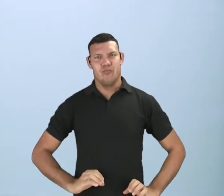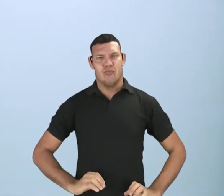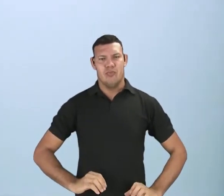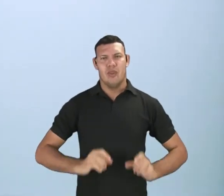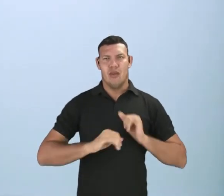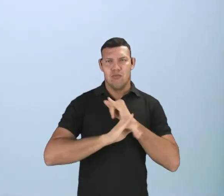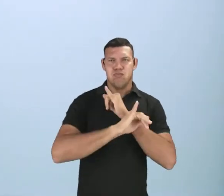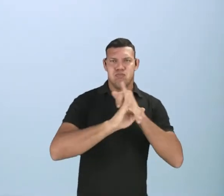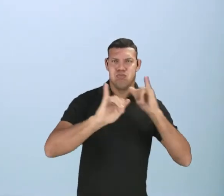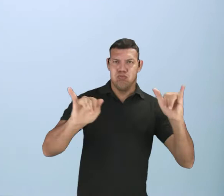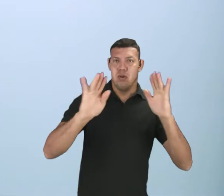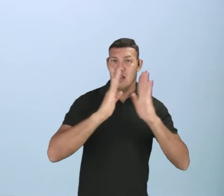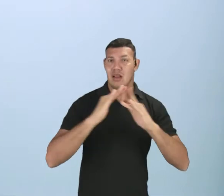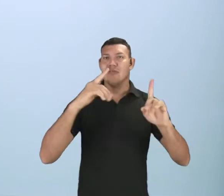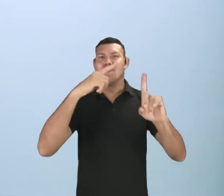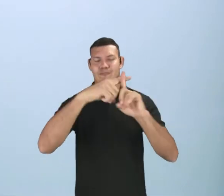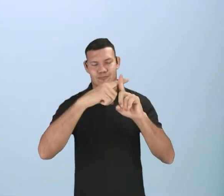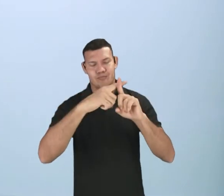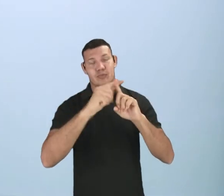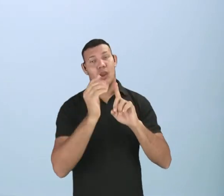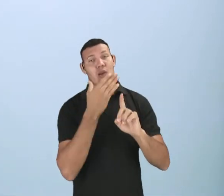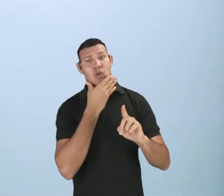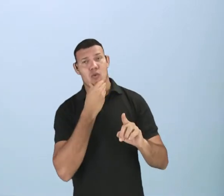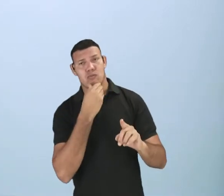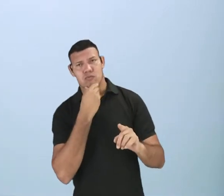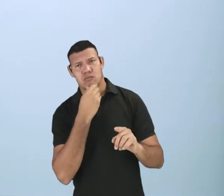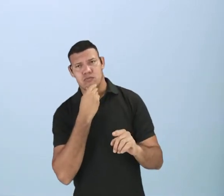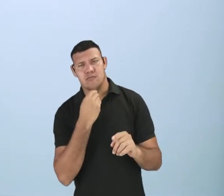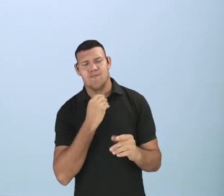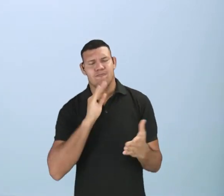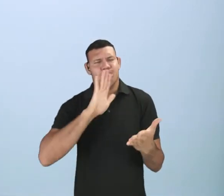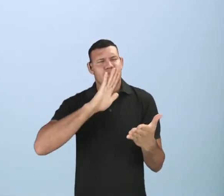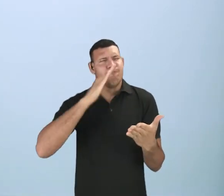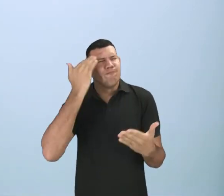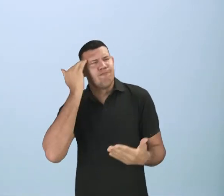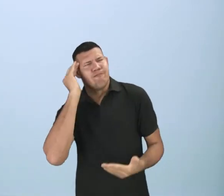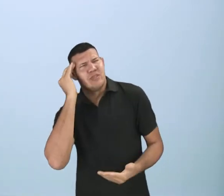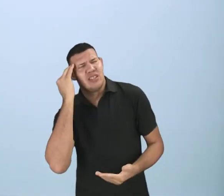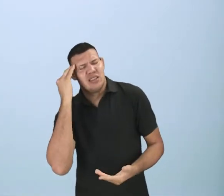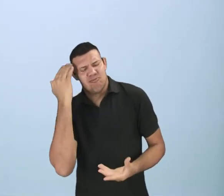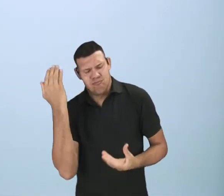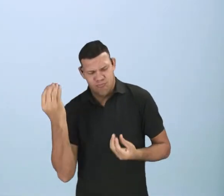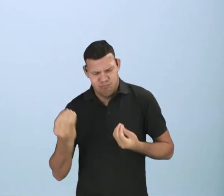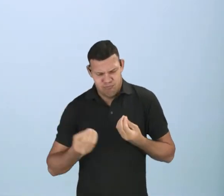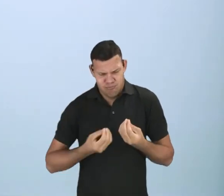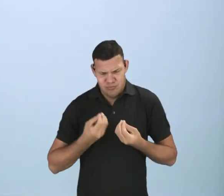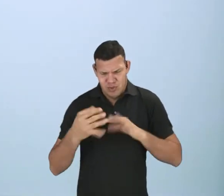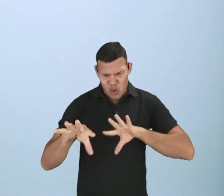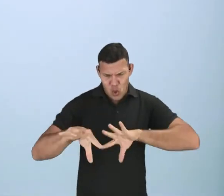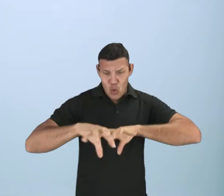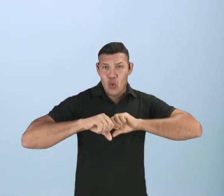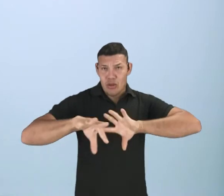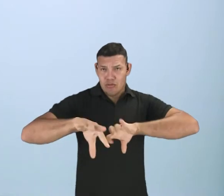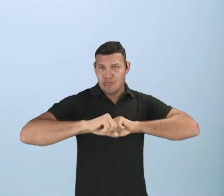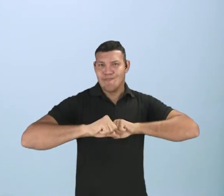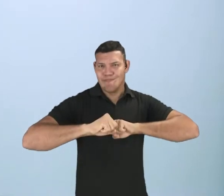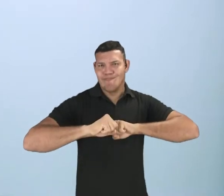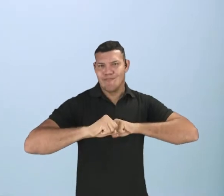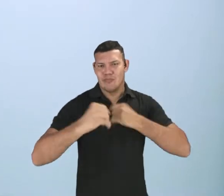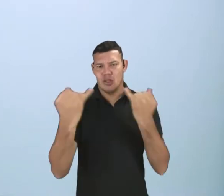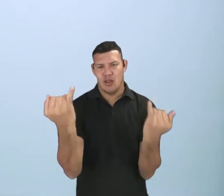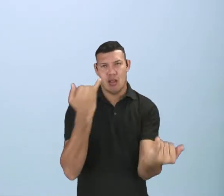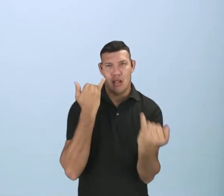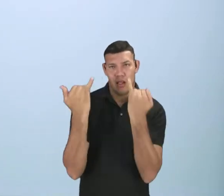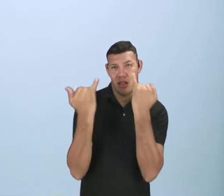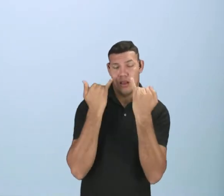igreja. Então, o homem, ele era interpretado conforme o que era passado a eles, né?